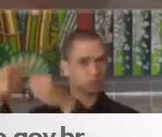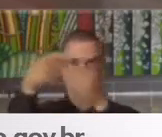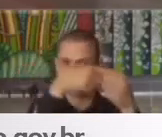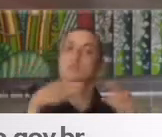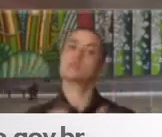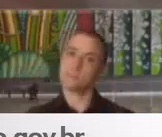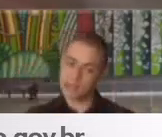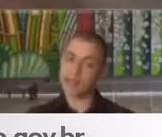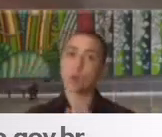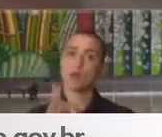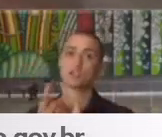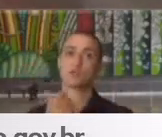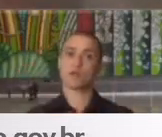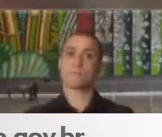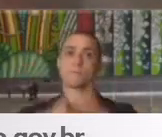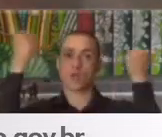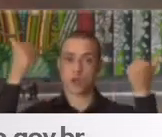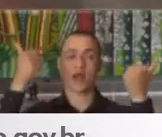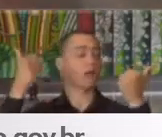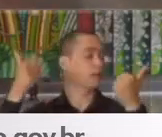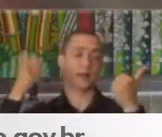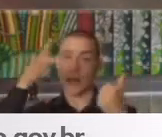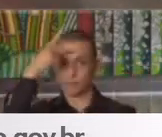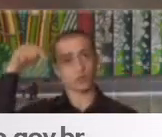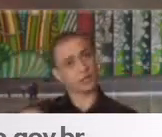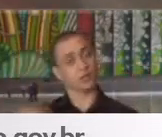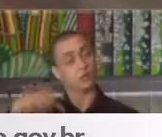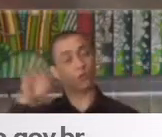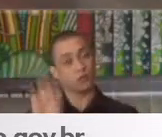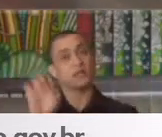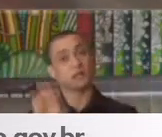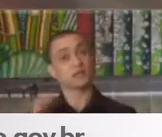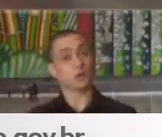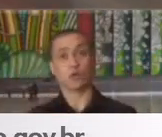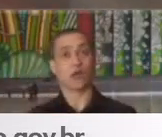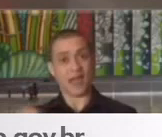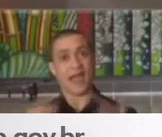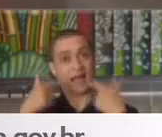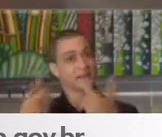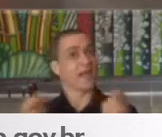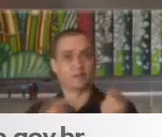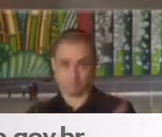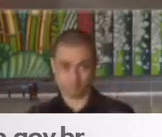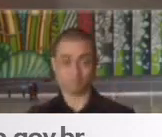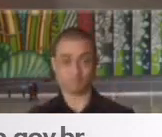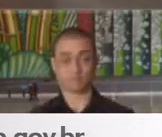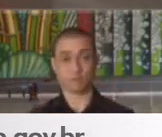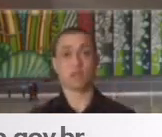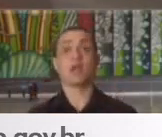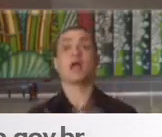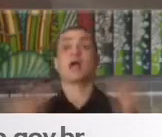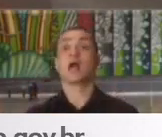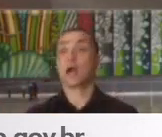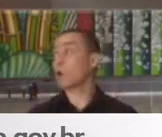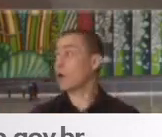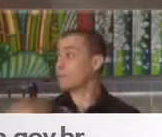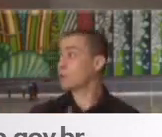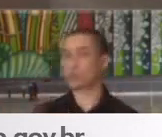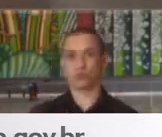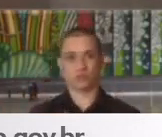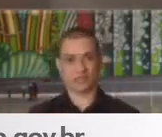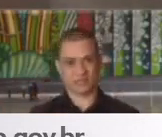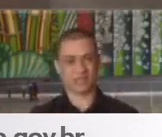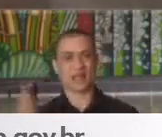e o atendimento à população do nosso Estado frente à guerra do coronavírus. Vamos agora a uma pergunta presencial, é